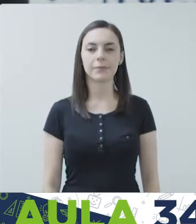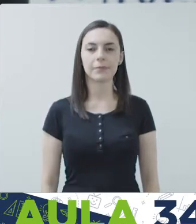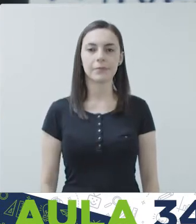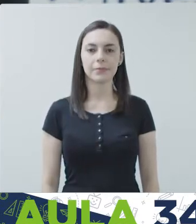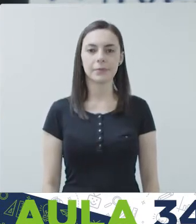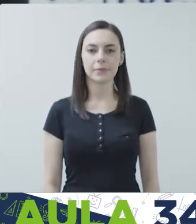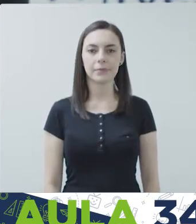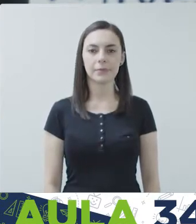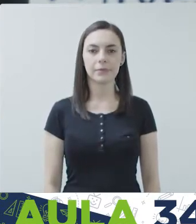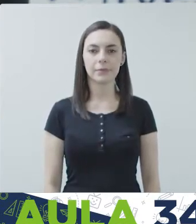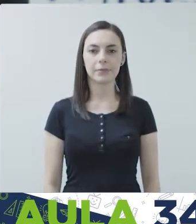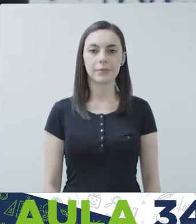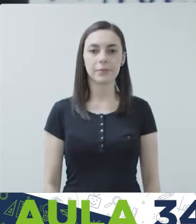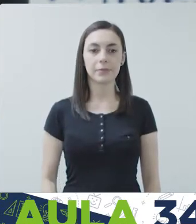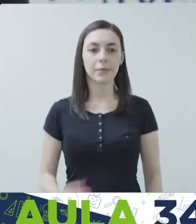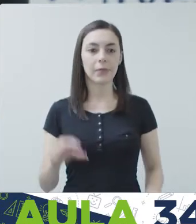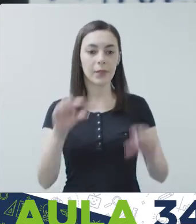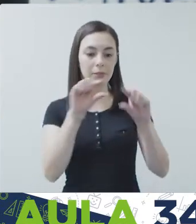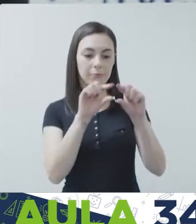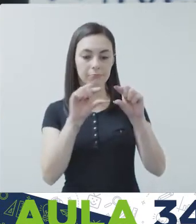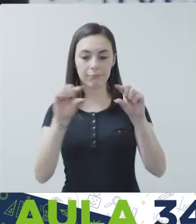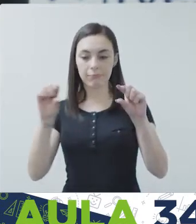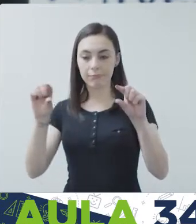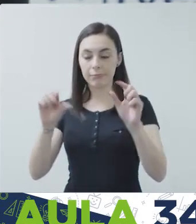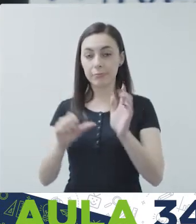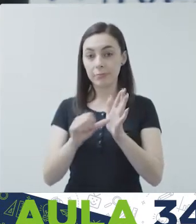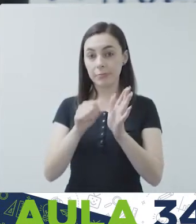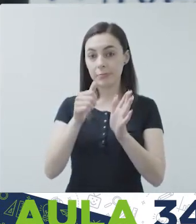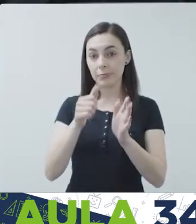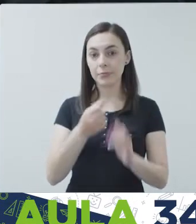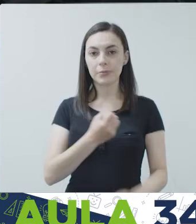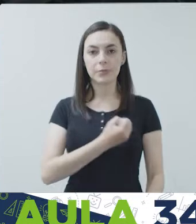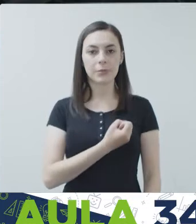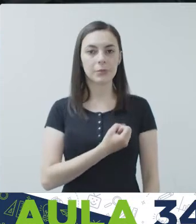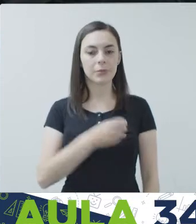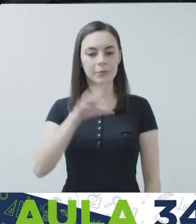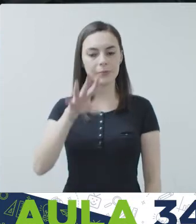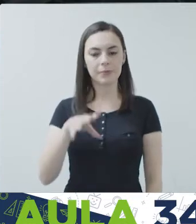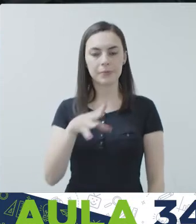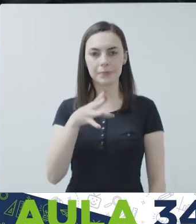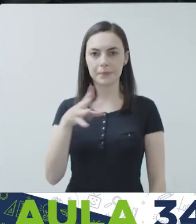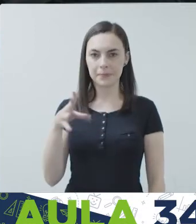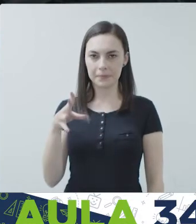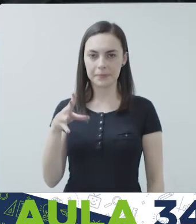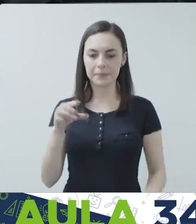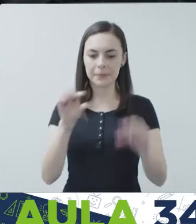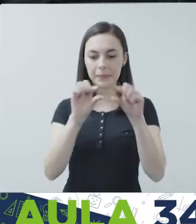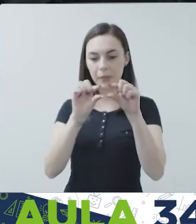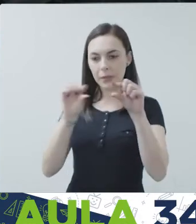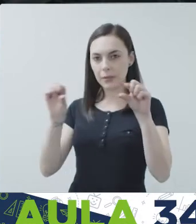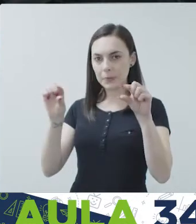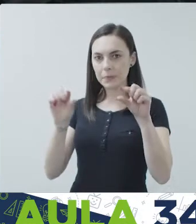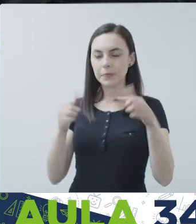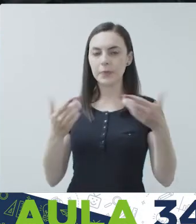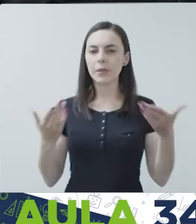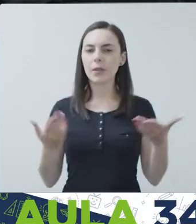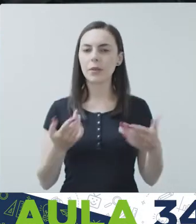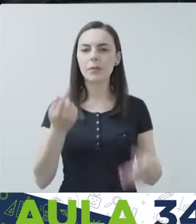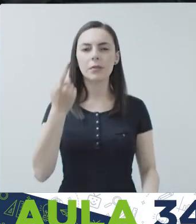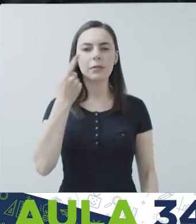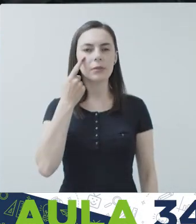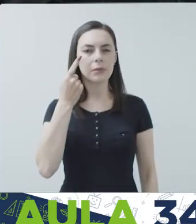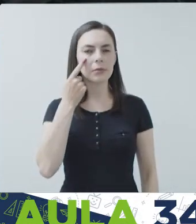dez. Esta é a primeira linha do nosso quadro numérico e nós vamos